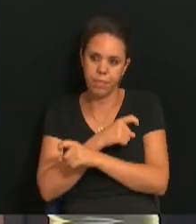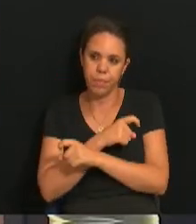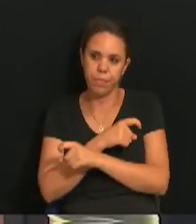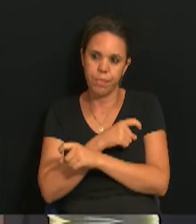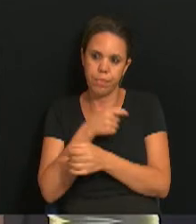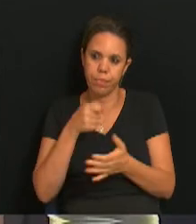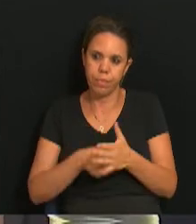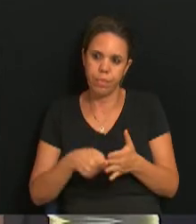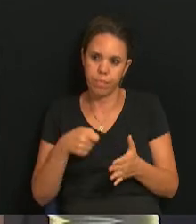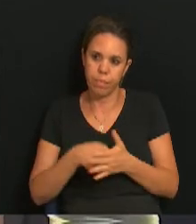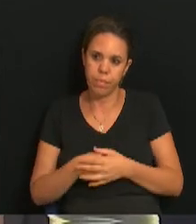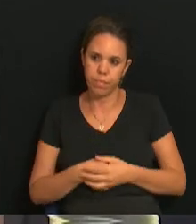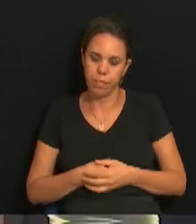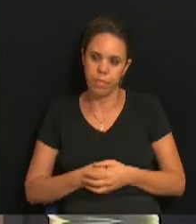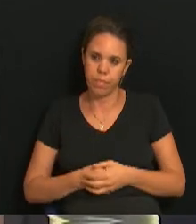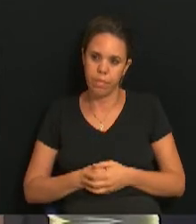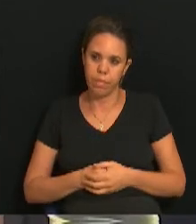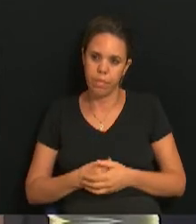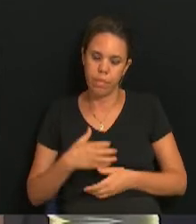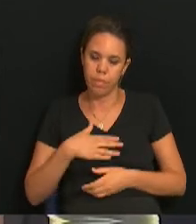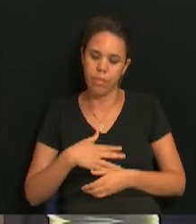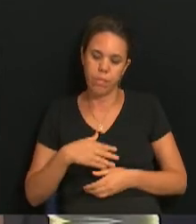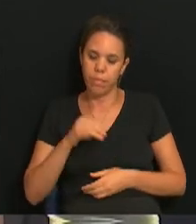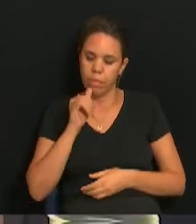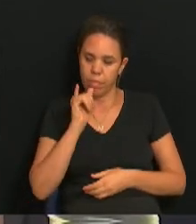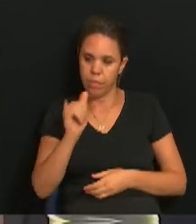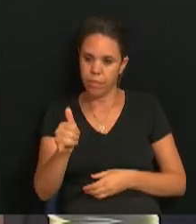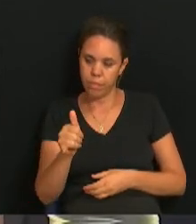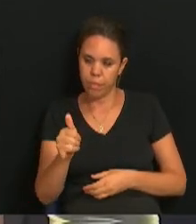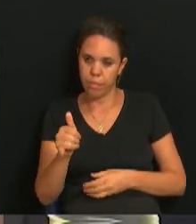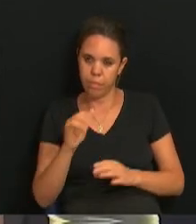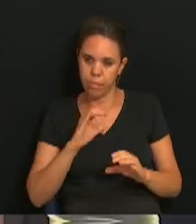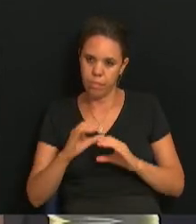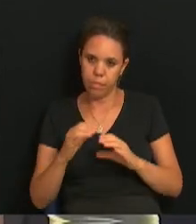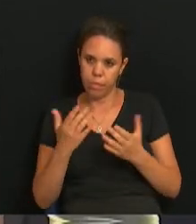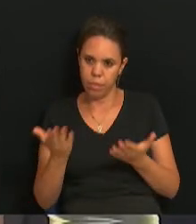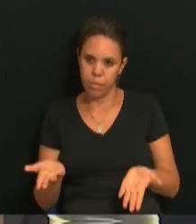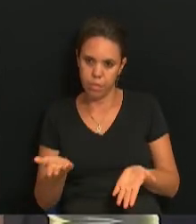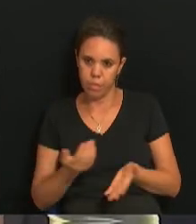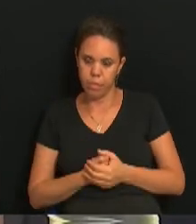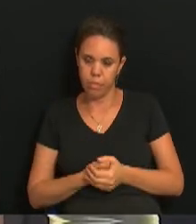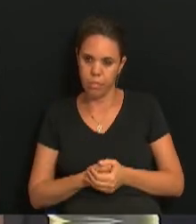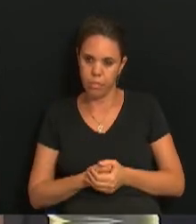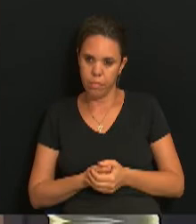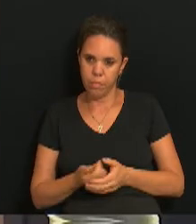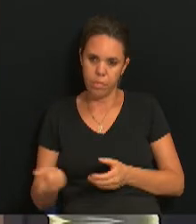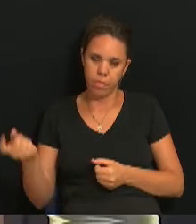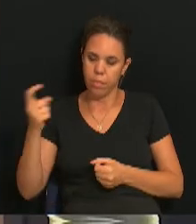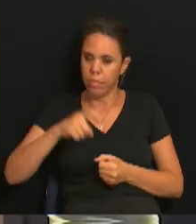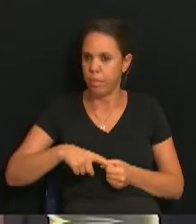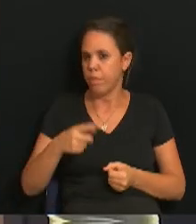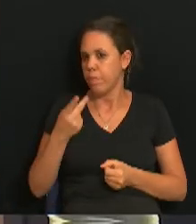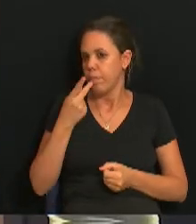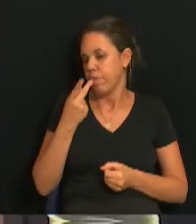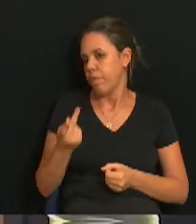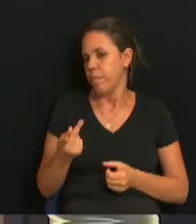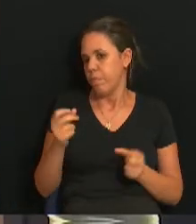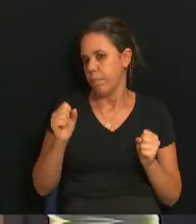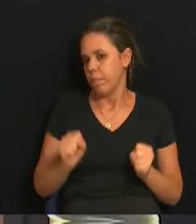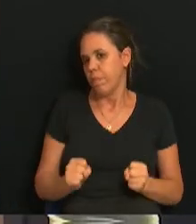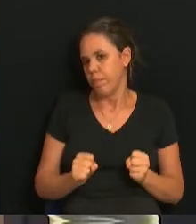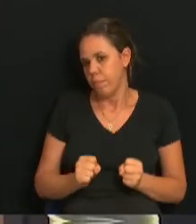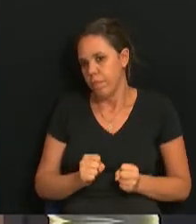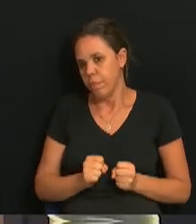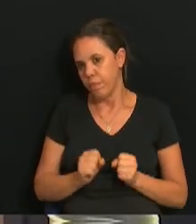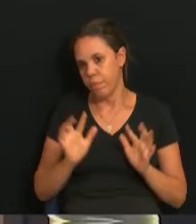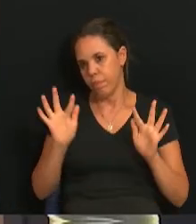lutas. Então, o que eu gostaria de dialogar aqui com todos vocês, para que eu pudesse retornar as falas e a gente poder